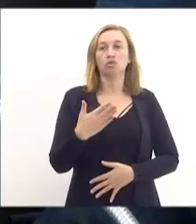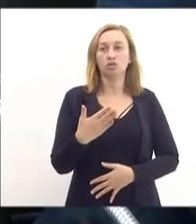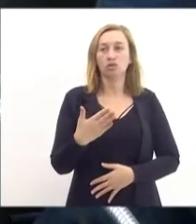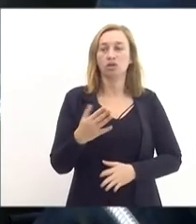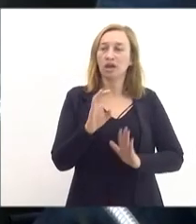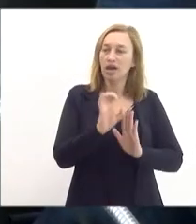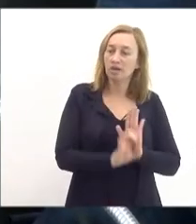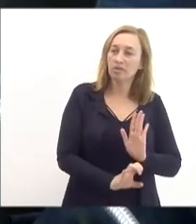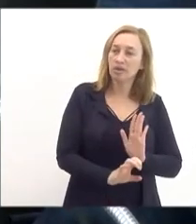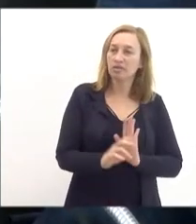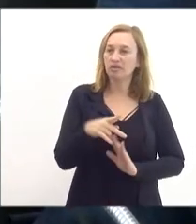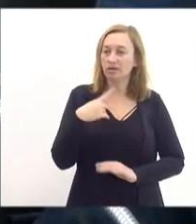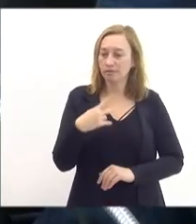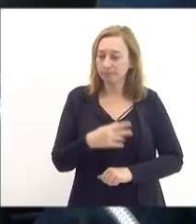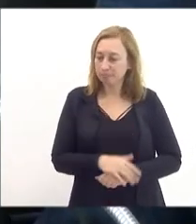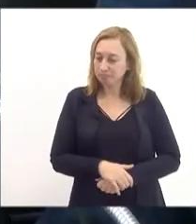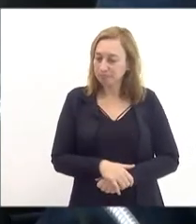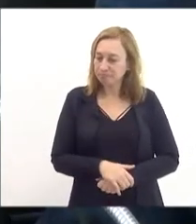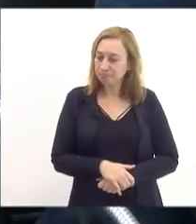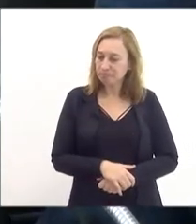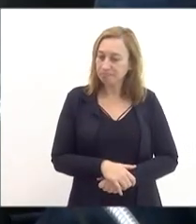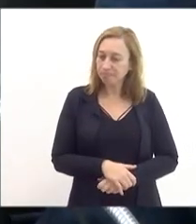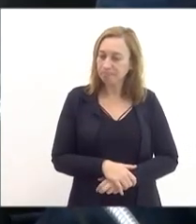emenda fala assim,